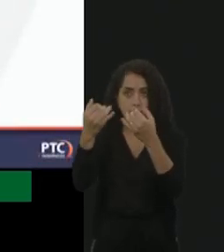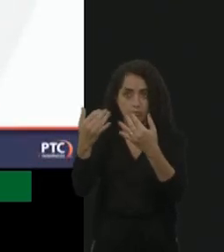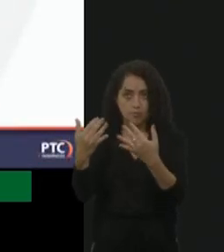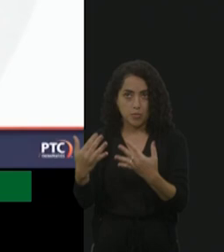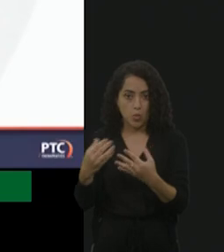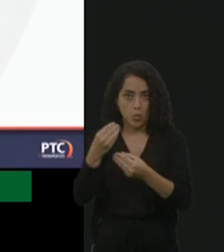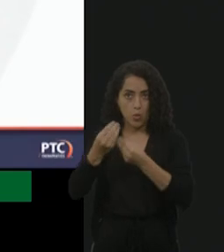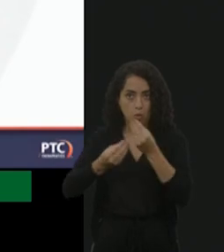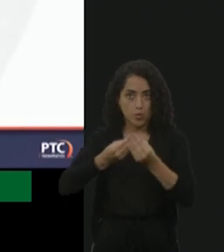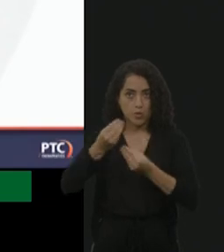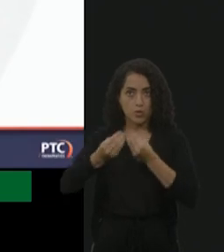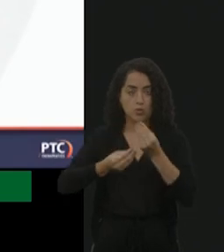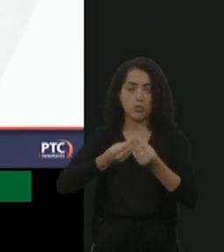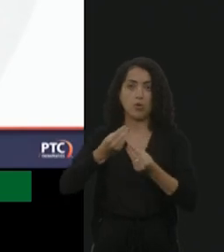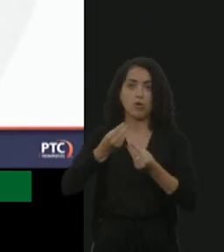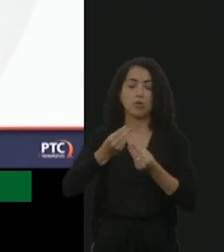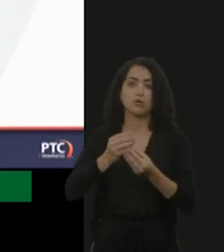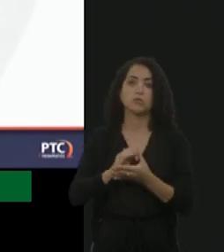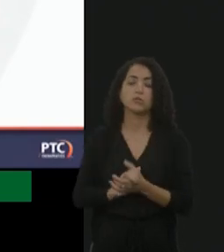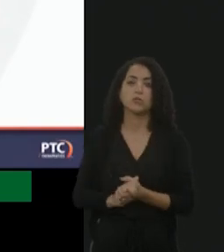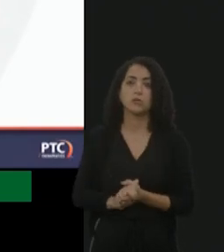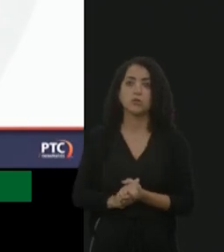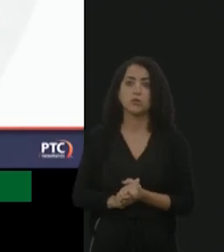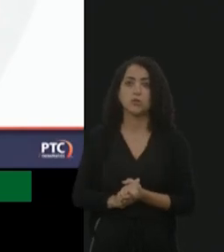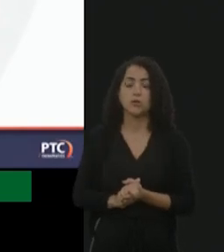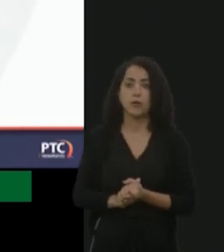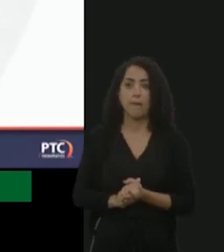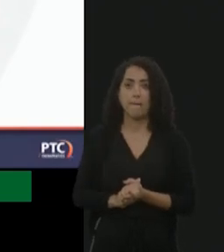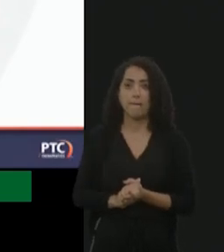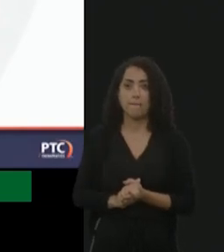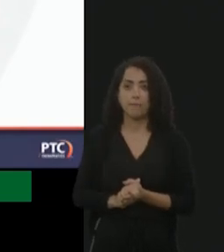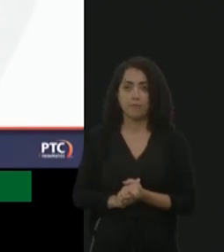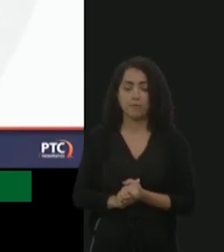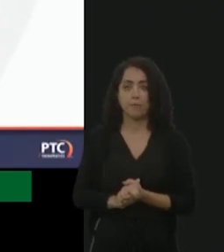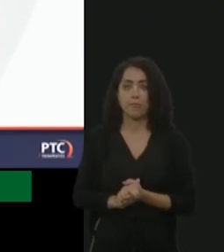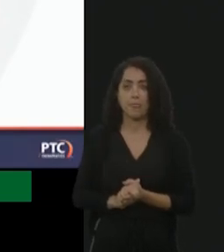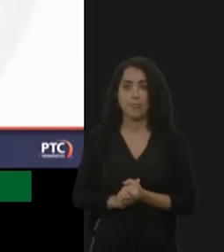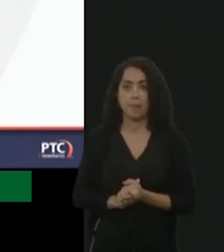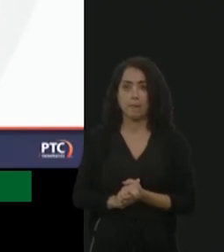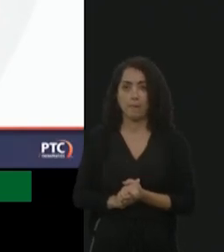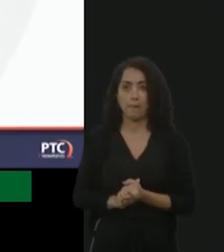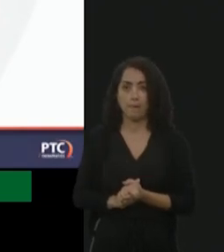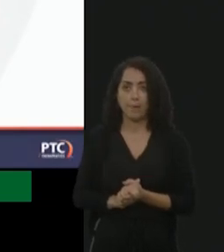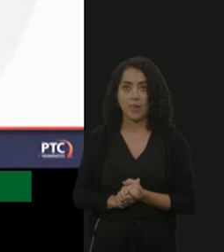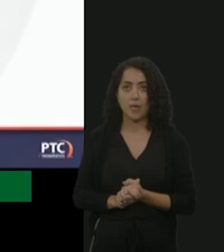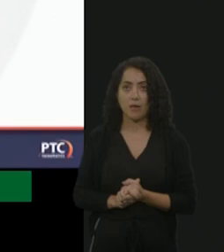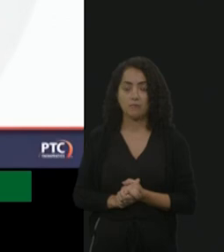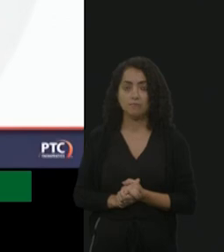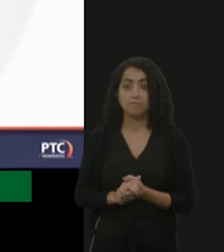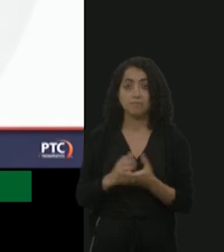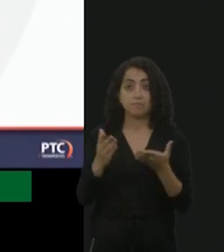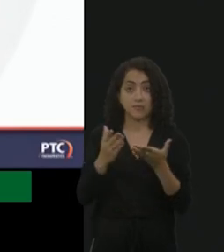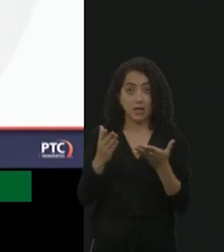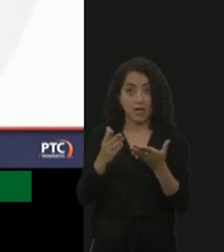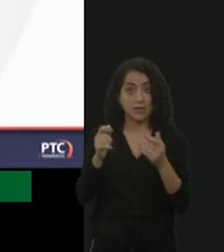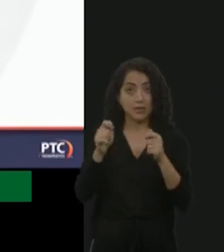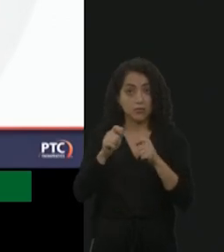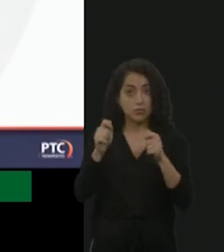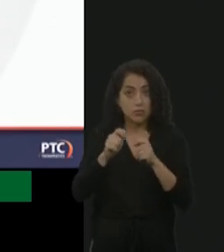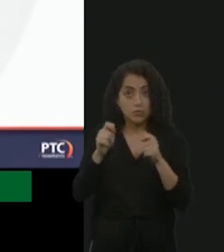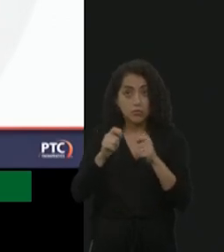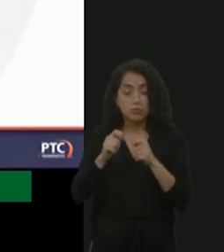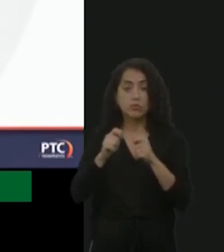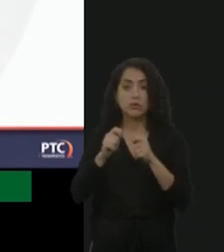neurotransmissão. Não sei aqui só se... o vídeo... Ah, tá, correu. Então, aqui é um potencial de ação correndo,